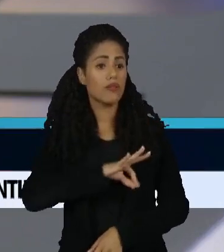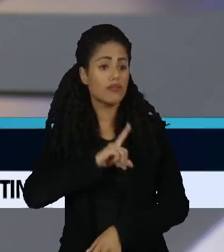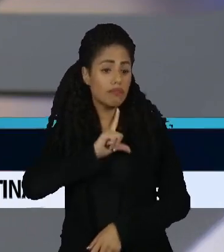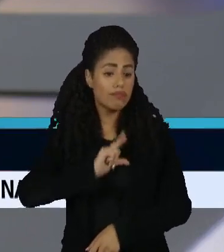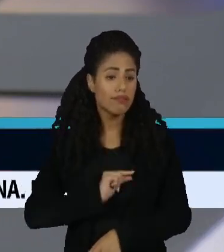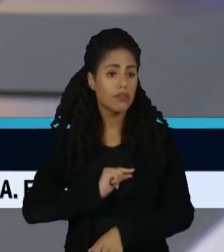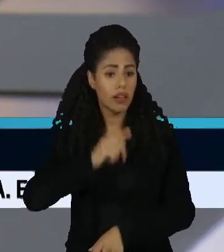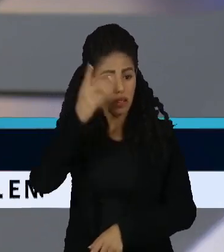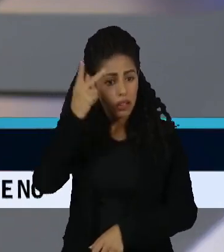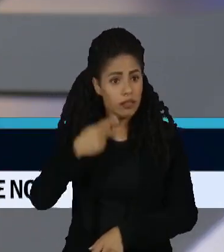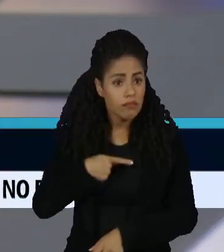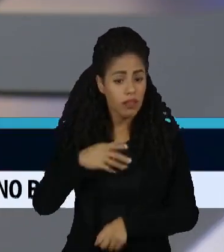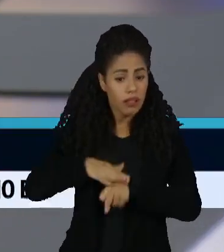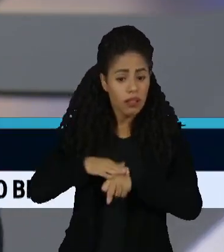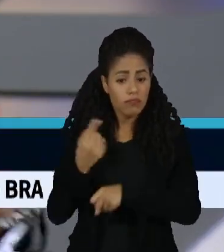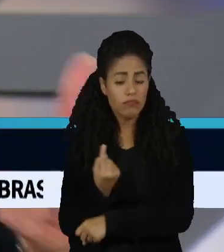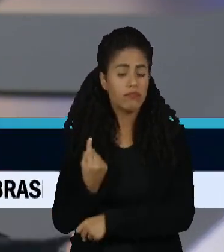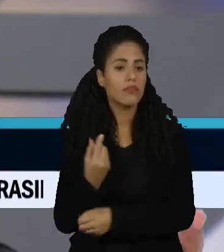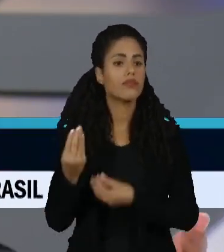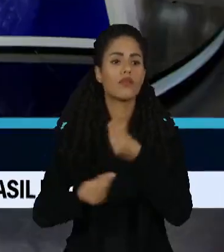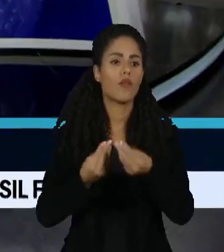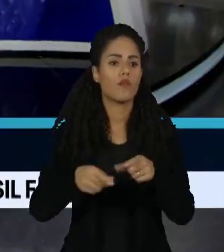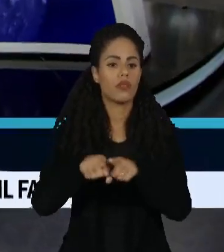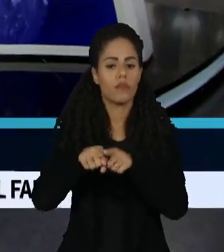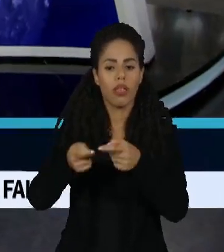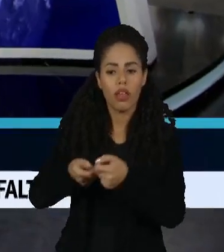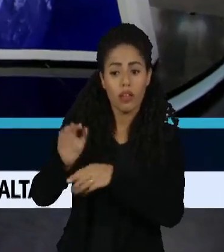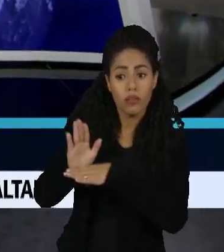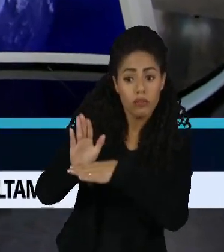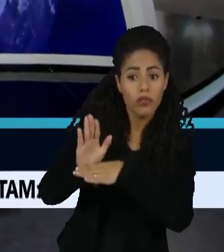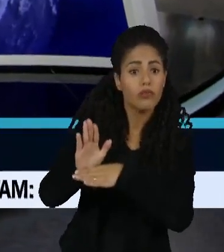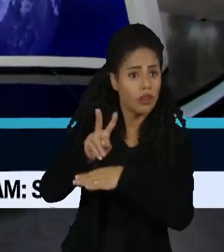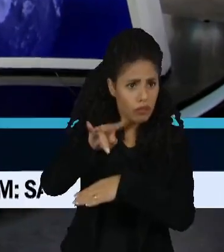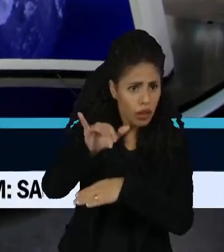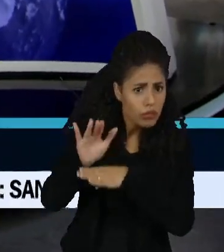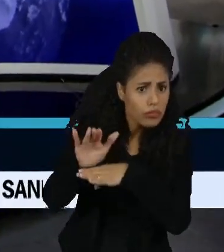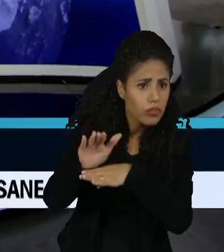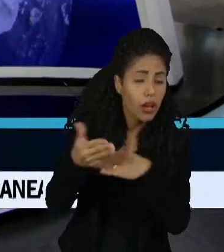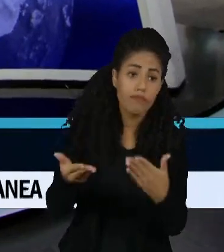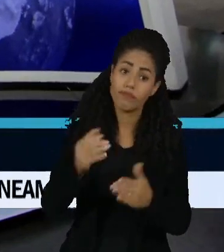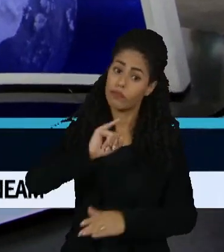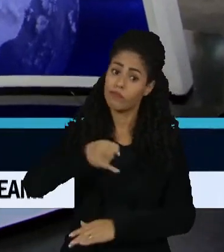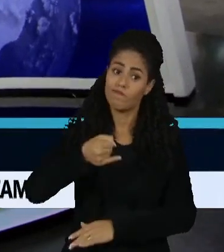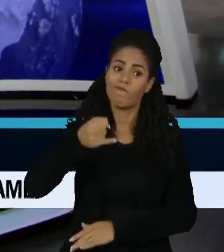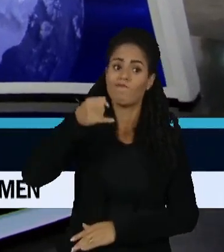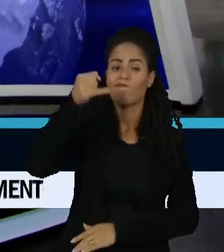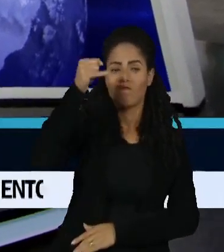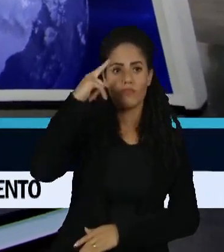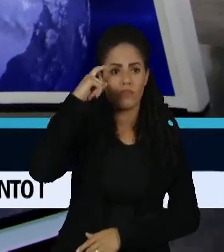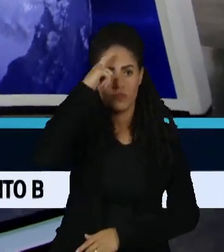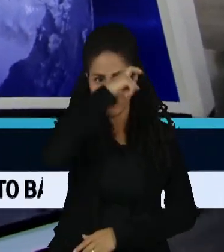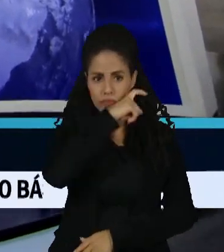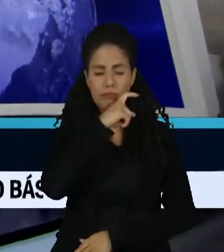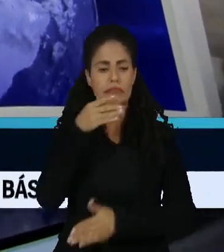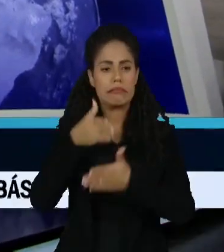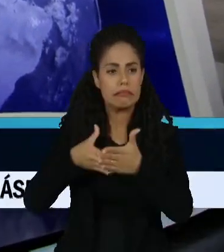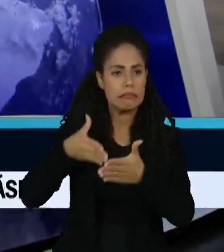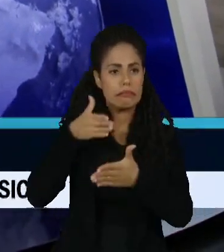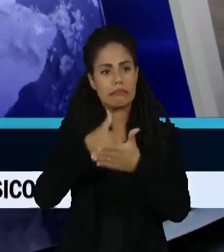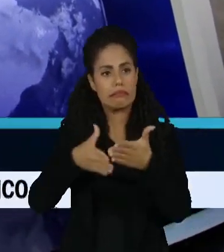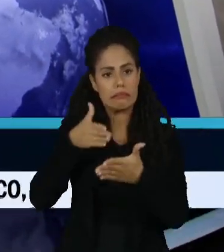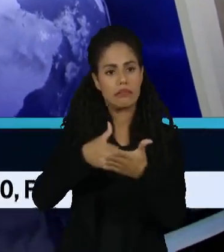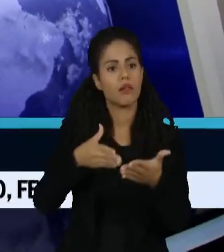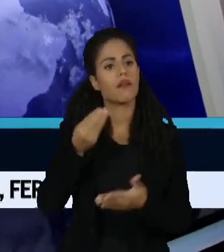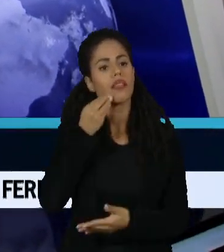mesmo das transportadoras, certo, de bancar o financiamento. Esses juros, ele impede qualquer programa de renovação